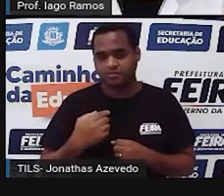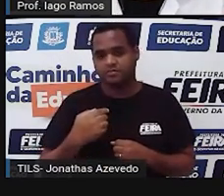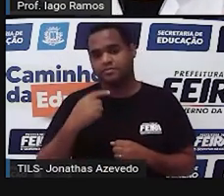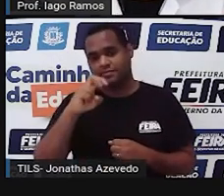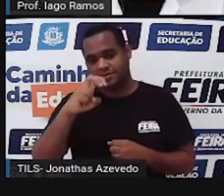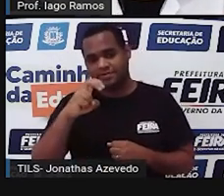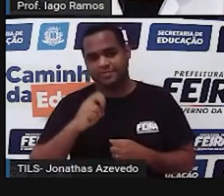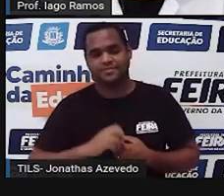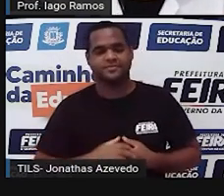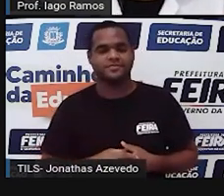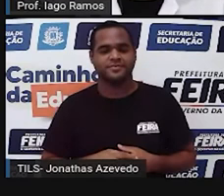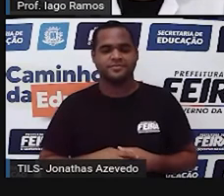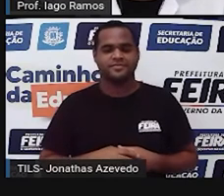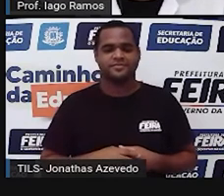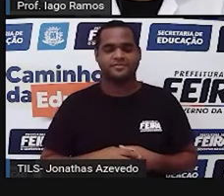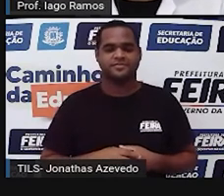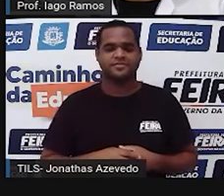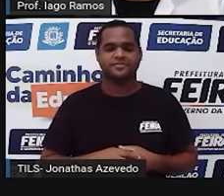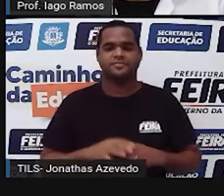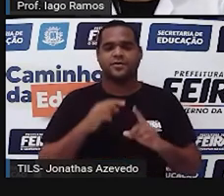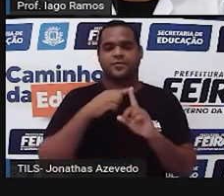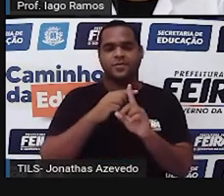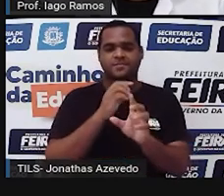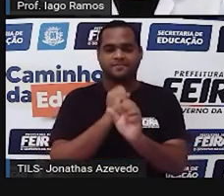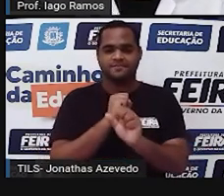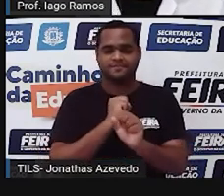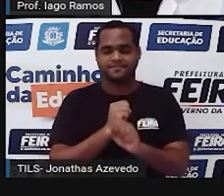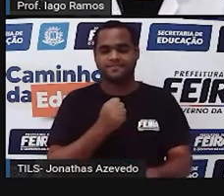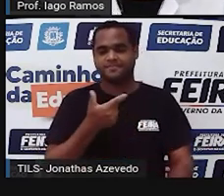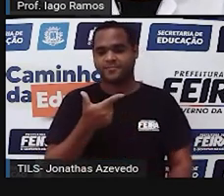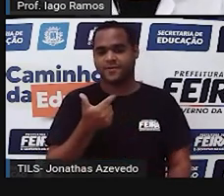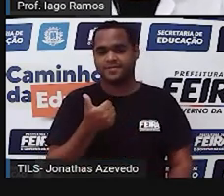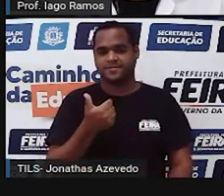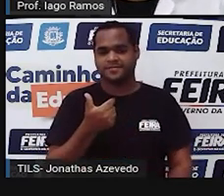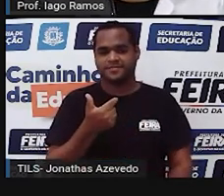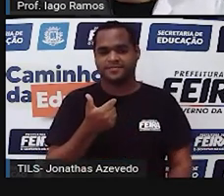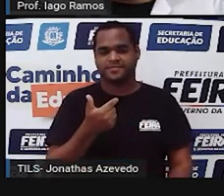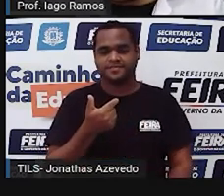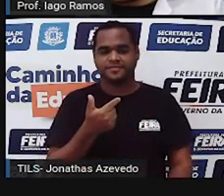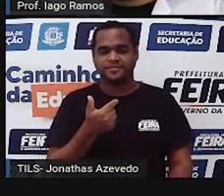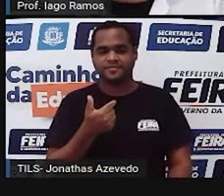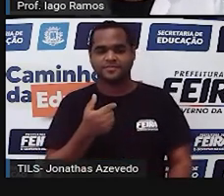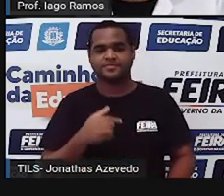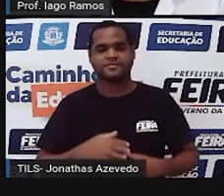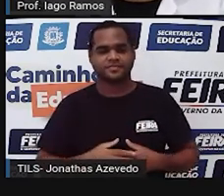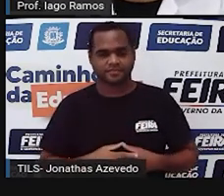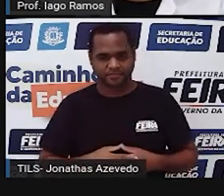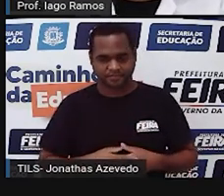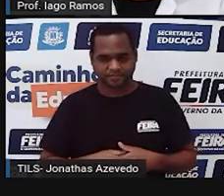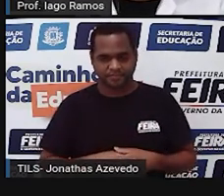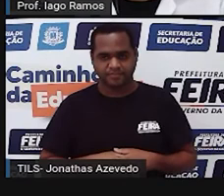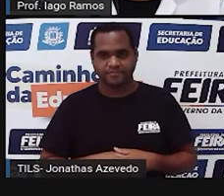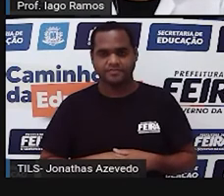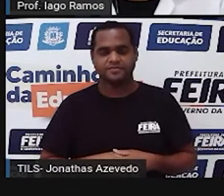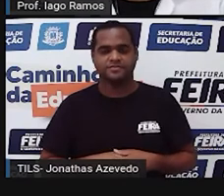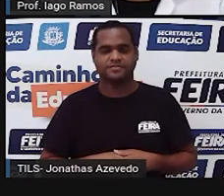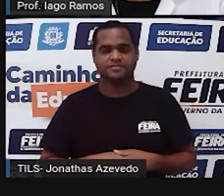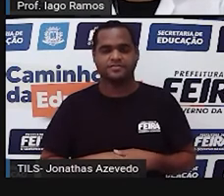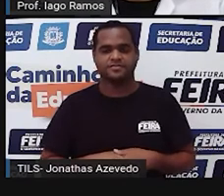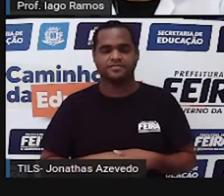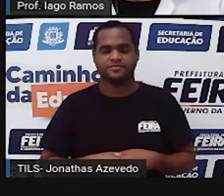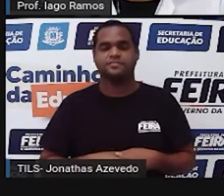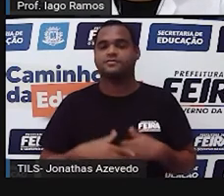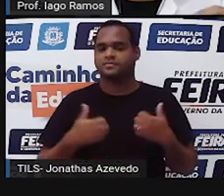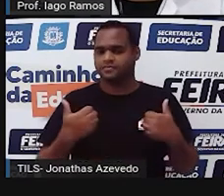mais o lado cinco Tá três mais quatro das sete horas sete mais cinco da 12